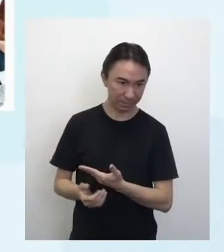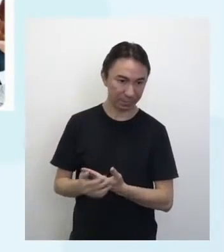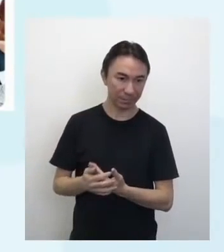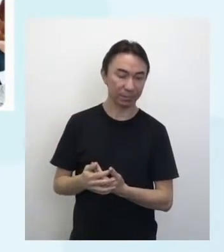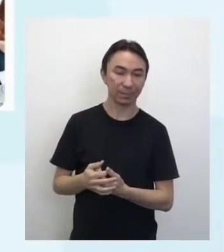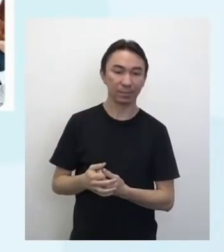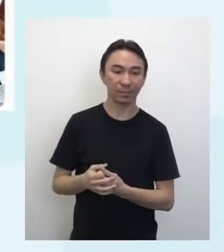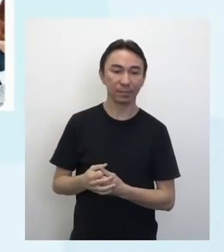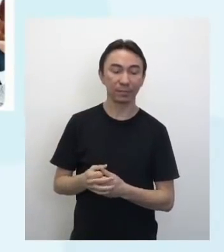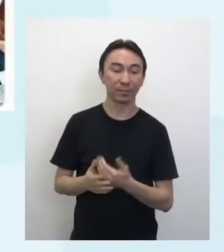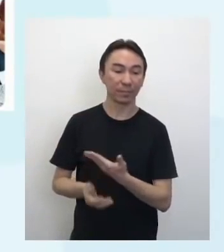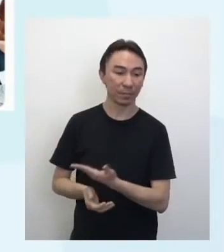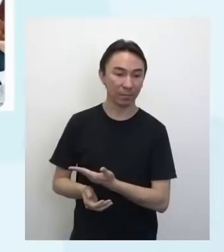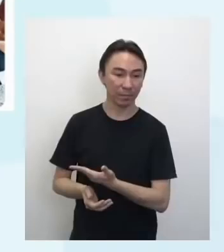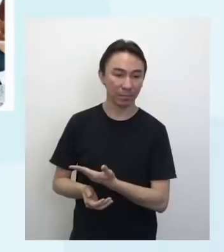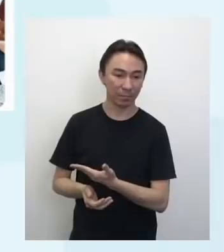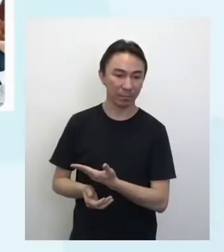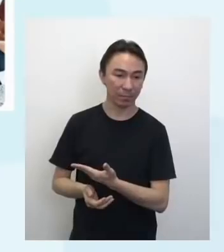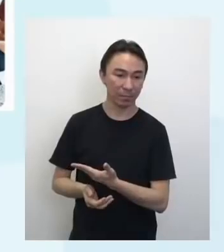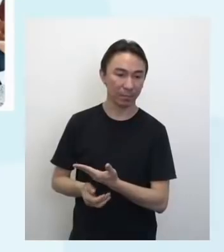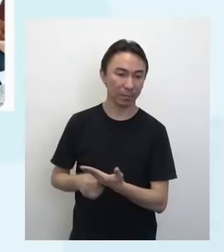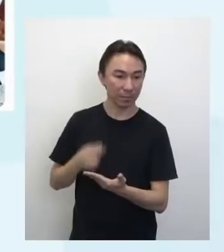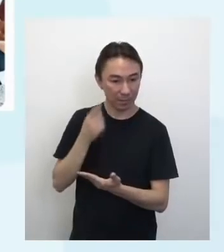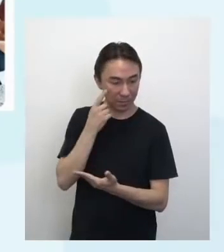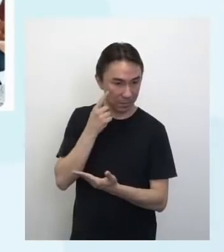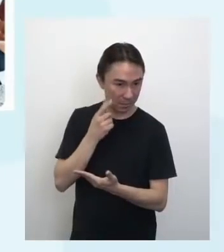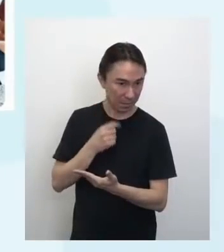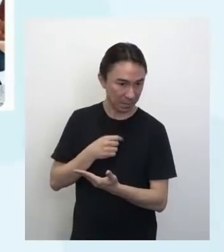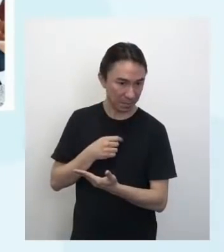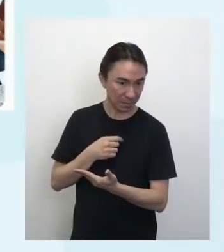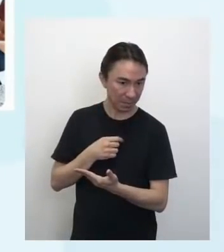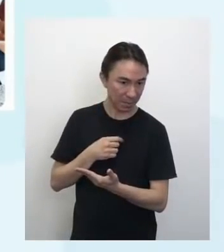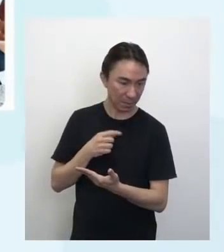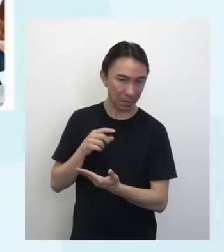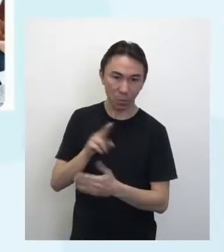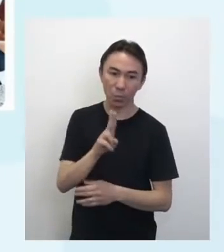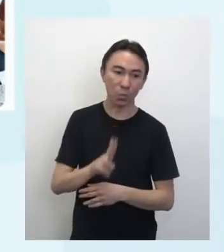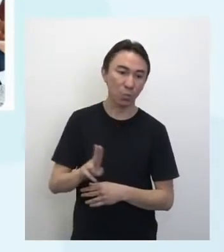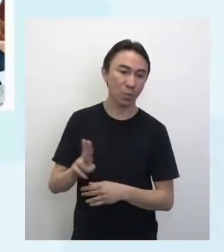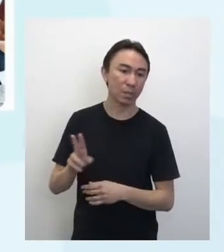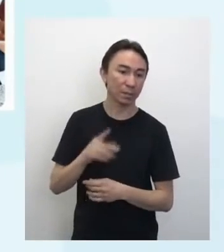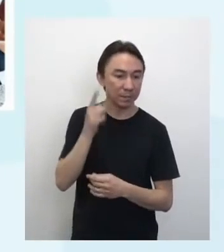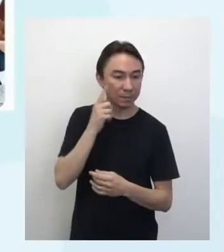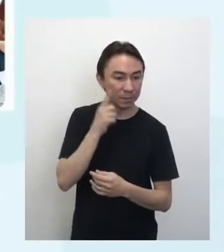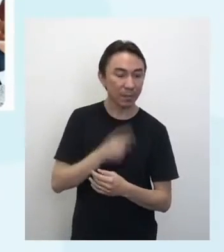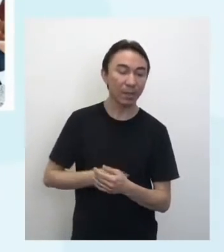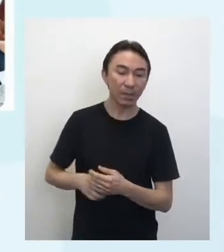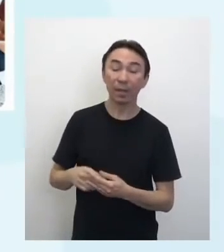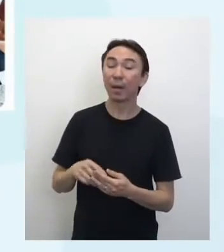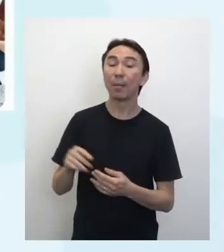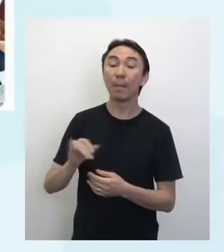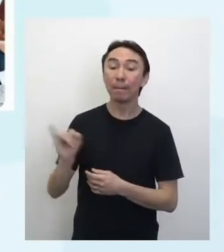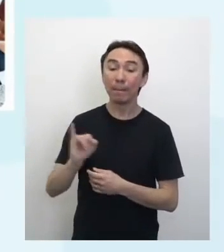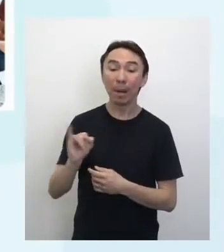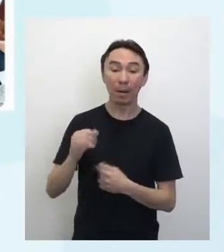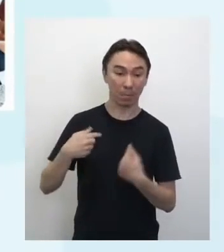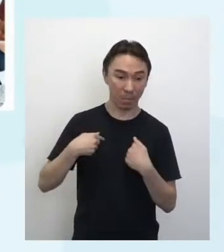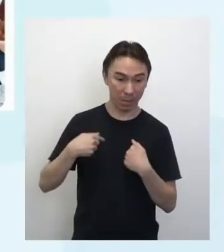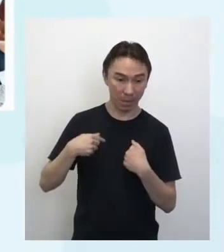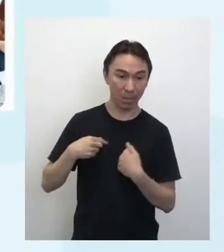falar de neném moto mas fala eu vou colocar mais Nem para falar em nome da minha irmã mas se é